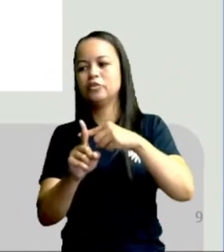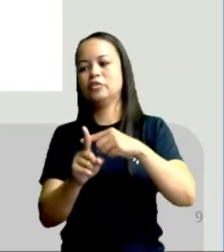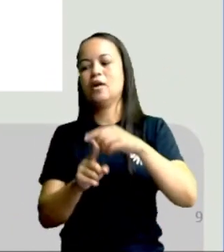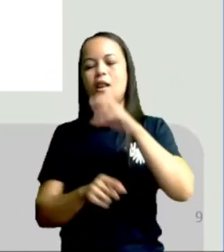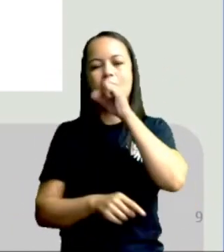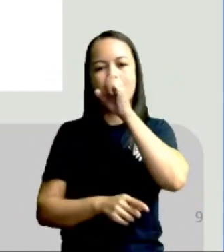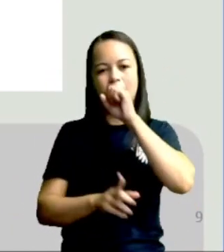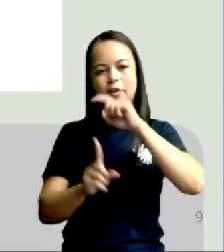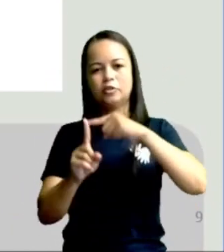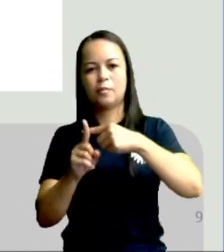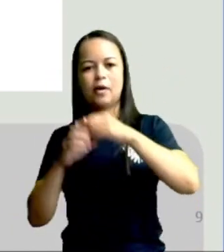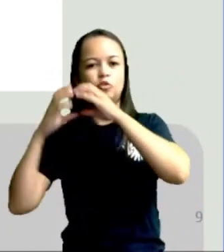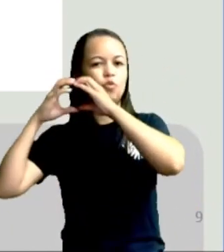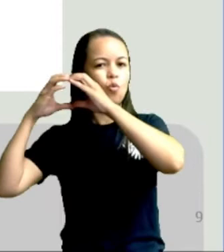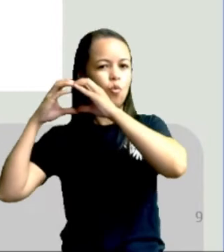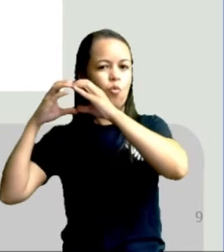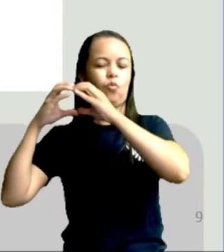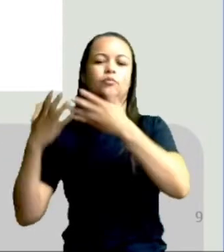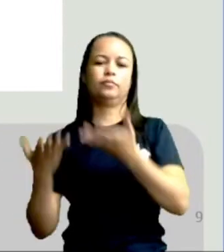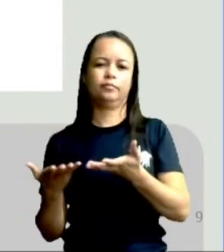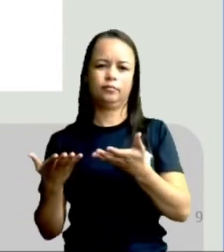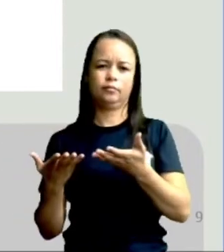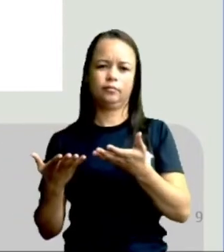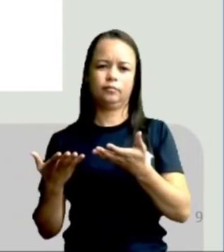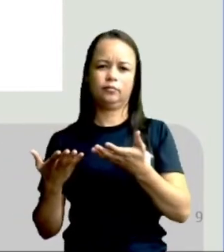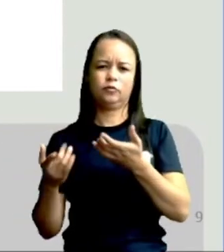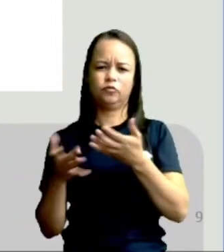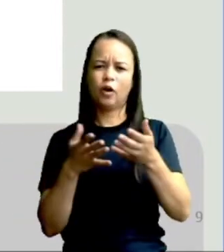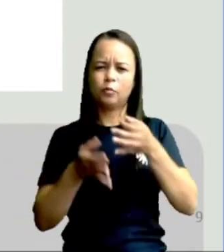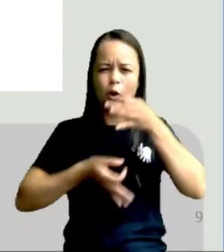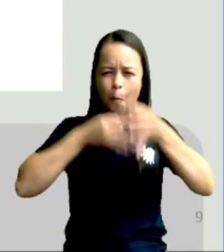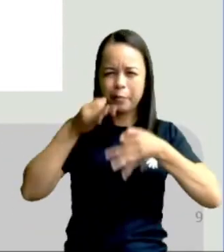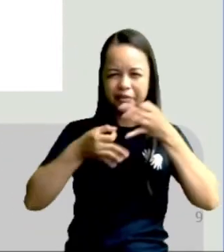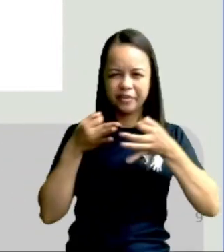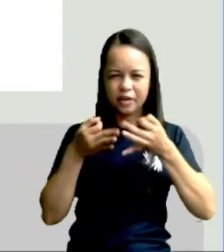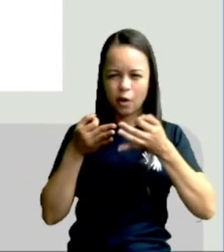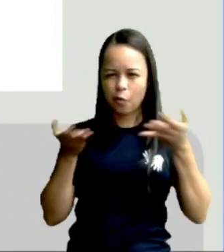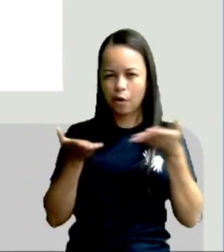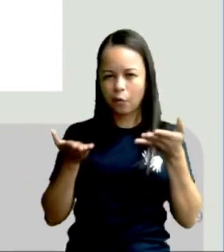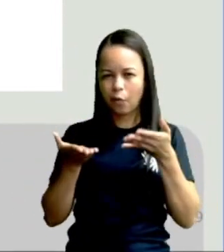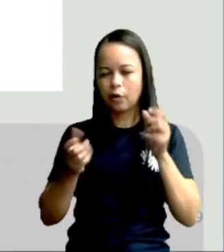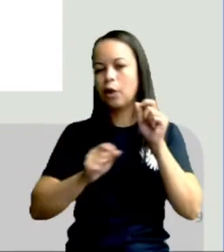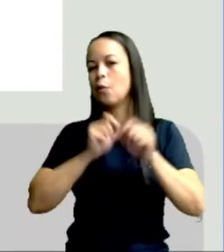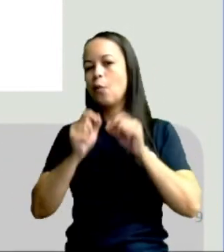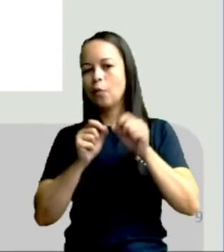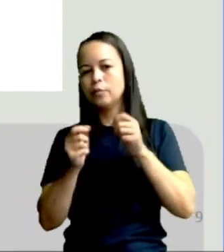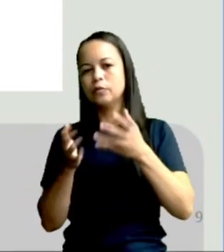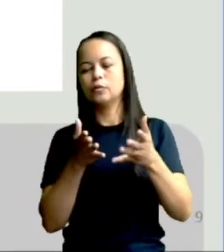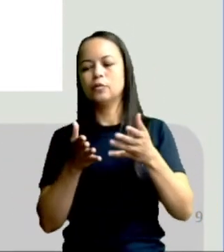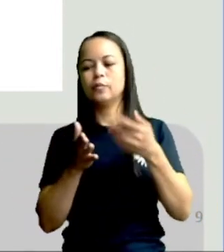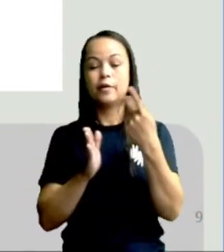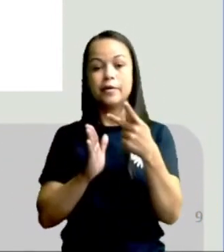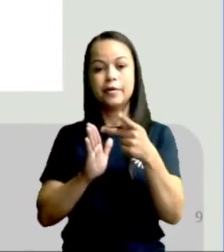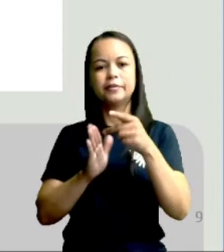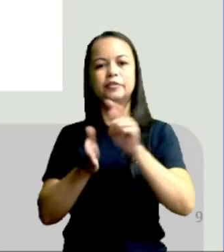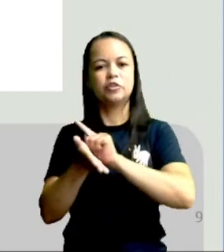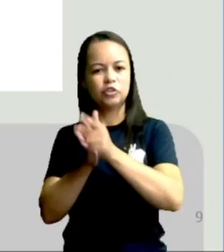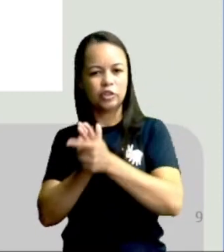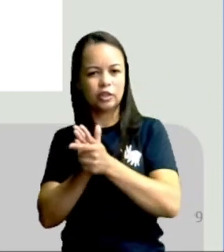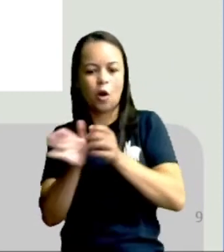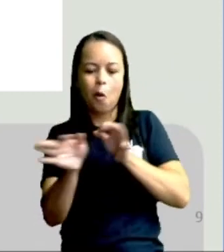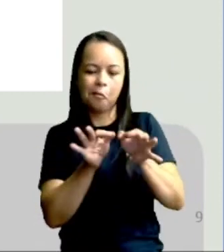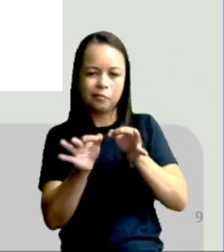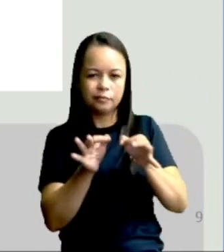vamos observar aqui, ser bem crítico, como esse gênero é elaborado. Temos ali